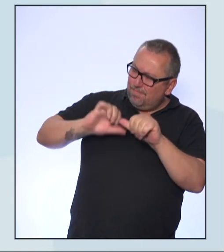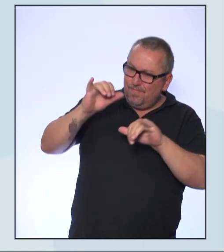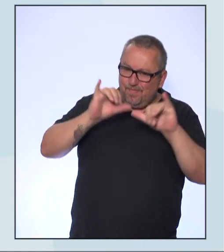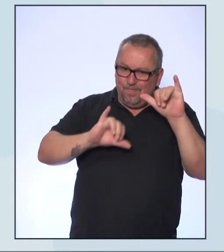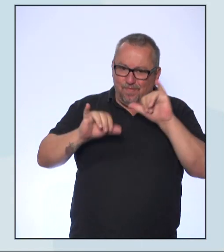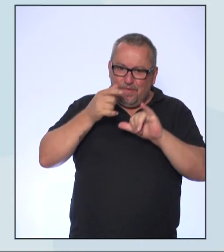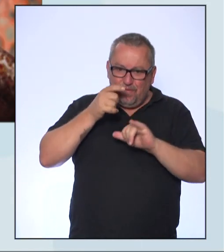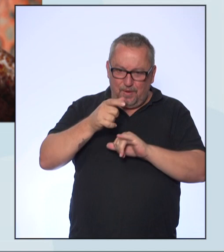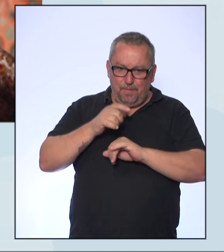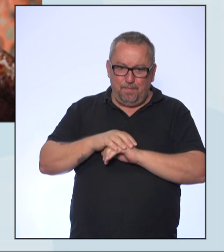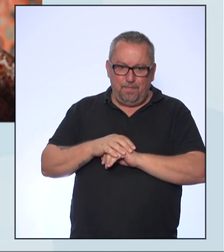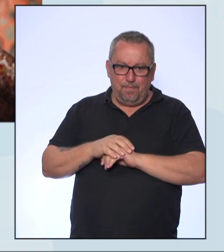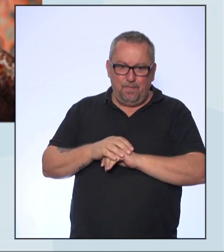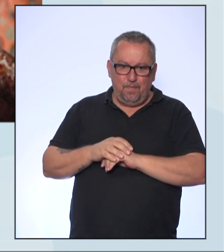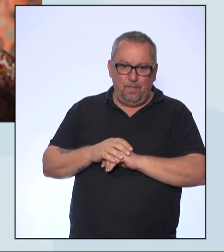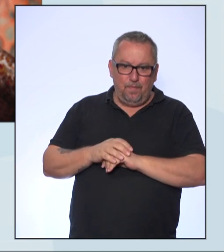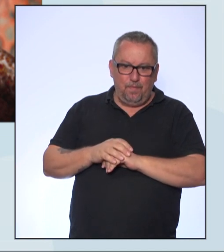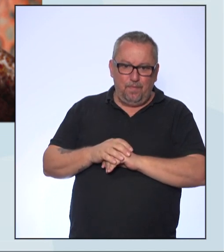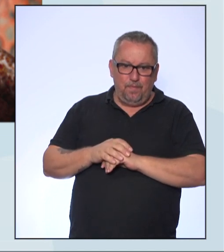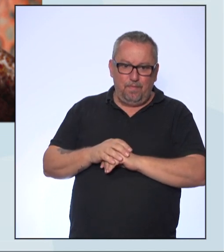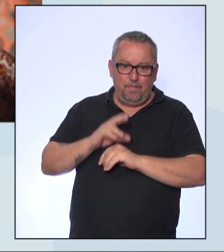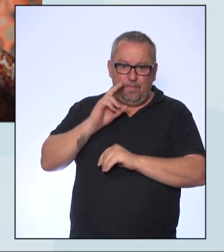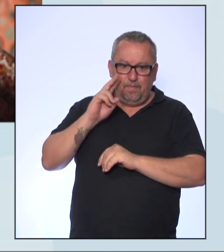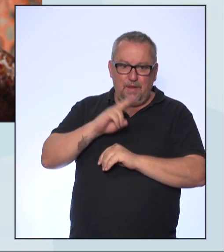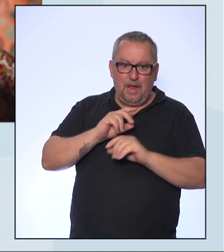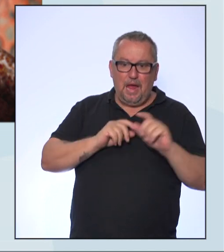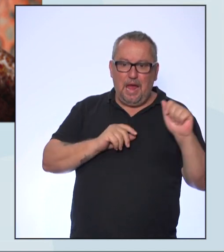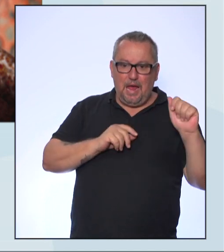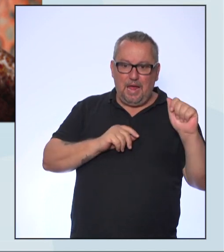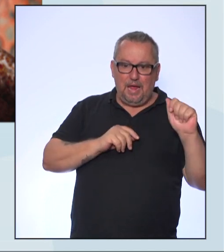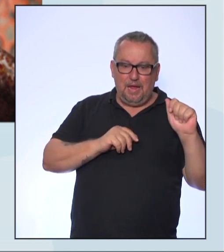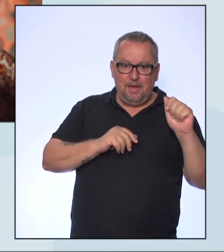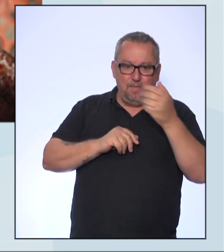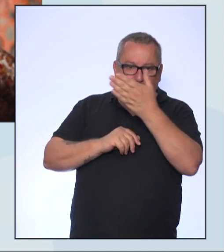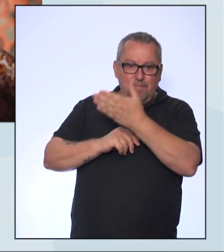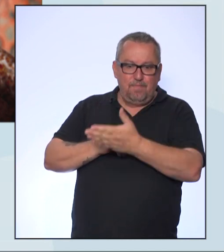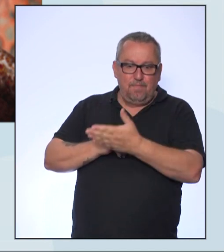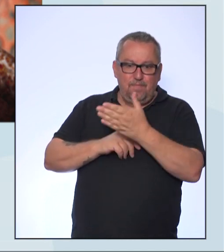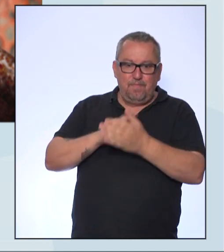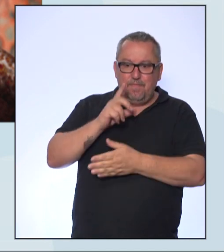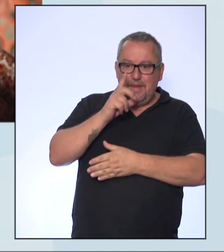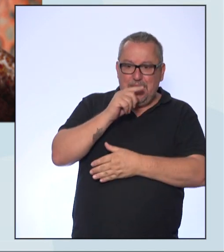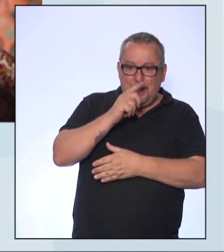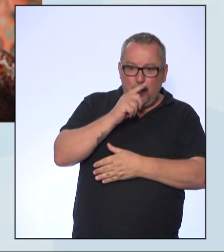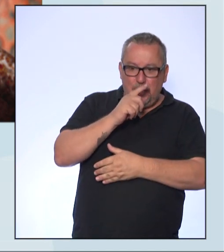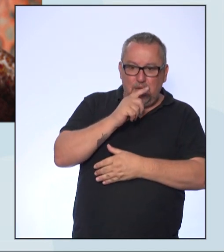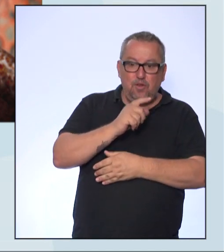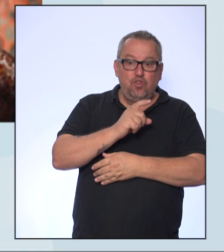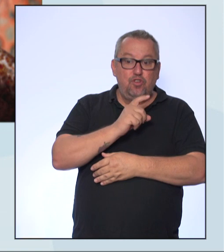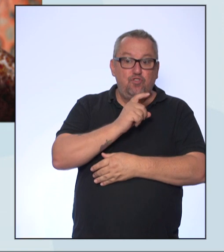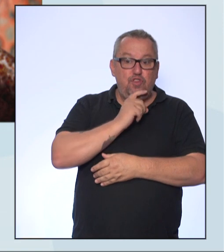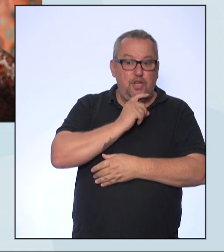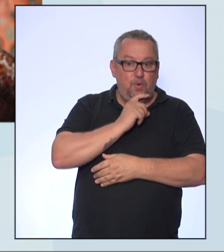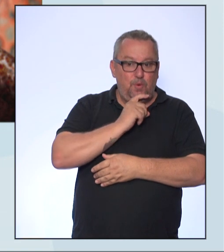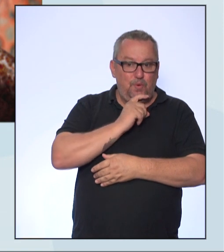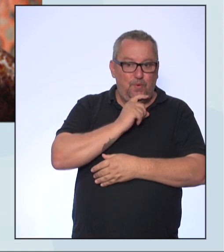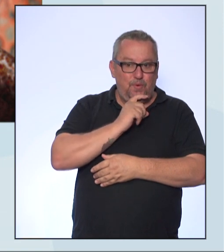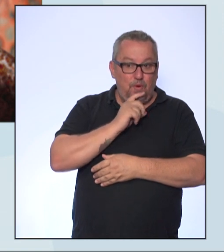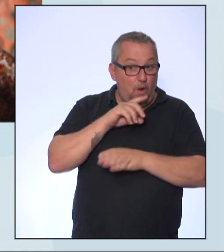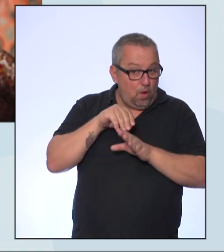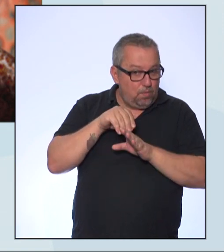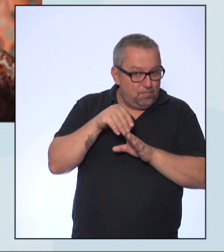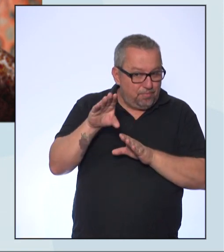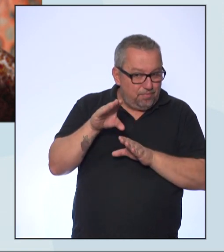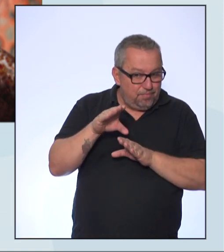próxima imagem. Olha só na figura A. Na figura A, nós temos água e gelo. Então, nós temos, vou dar uma dica,